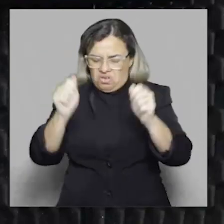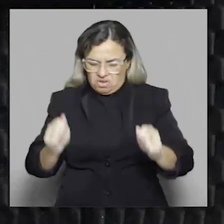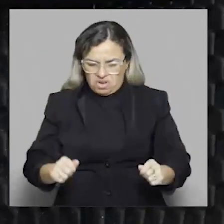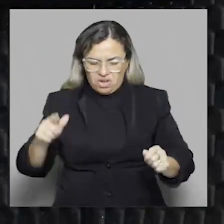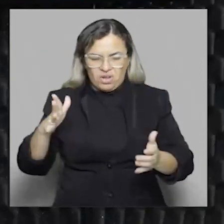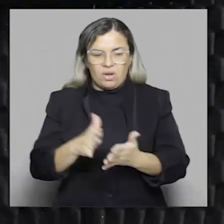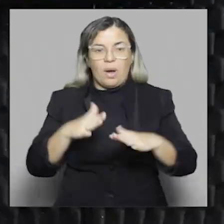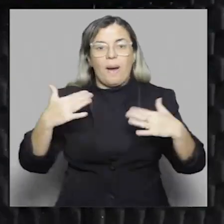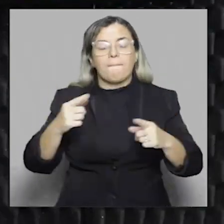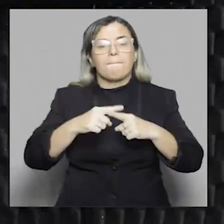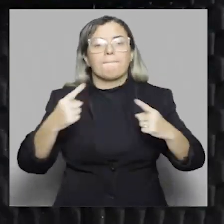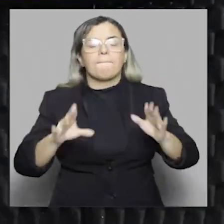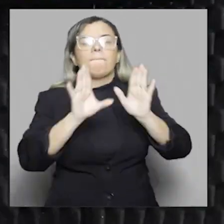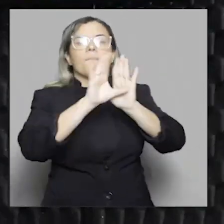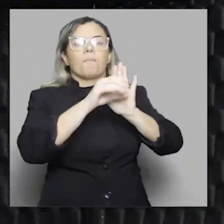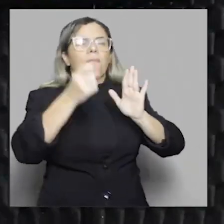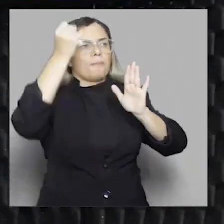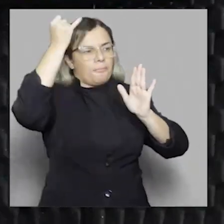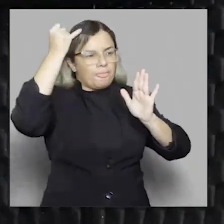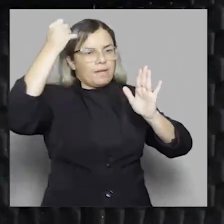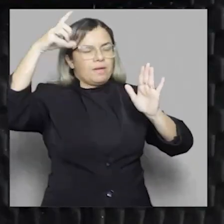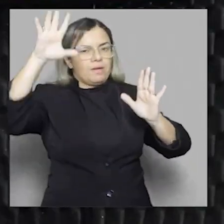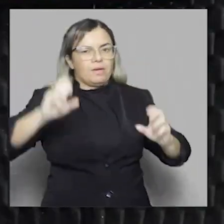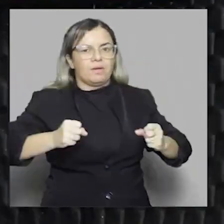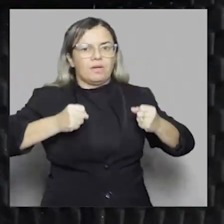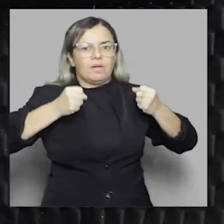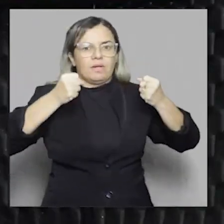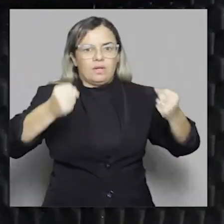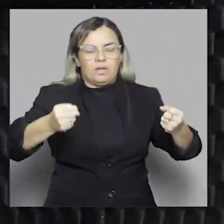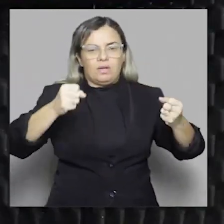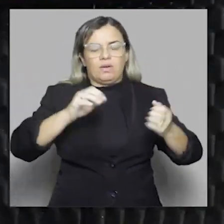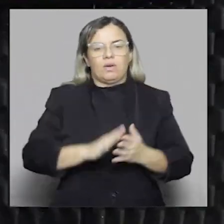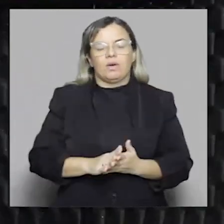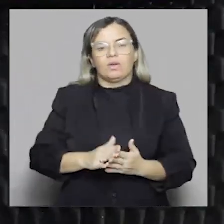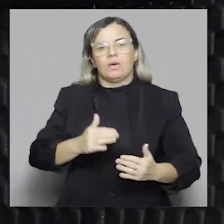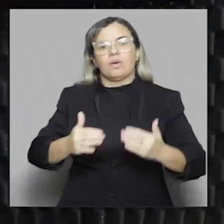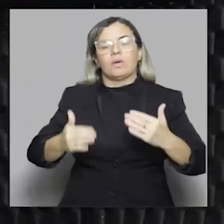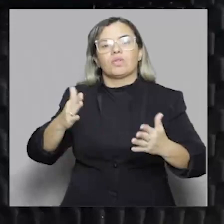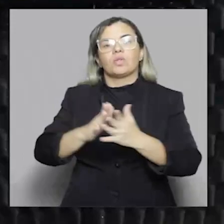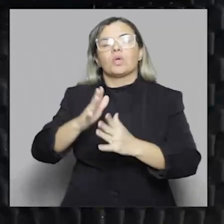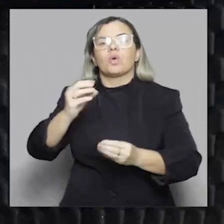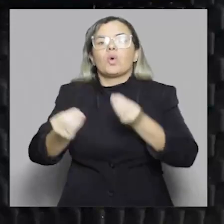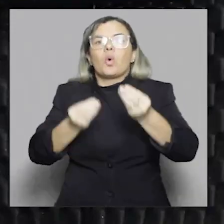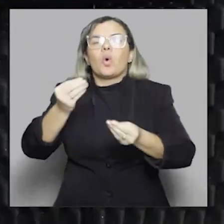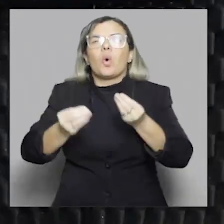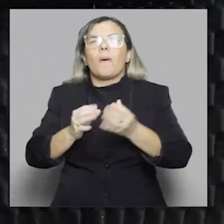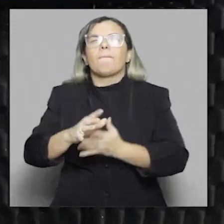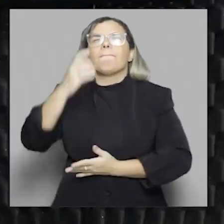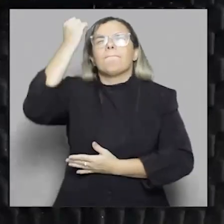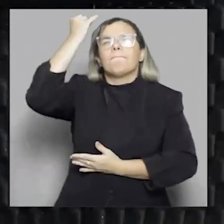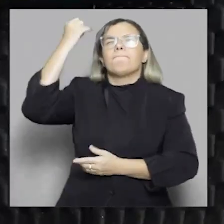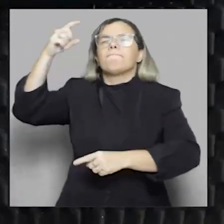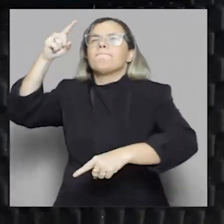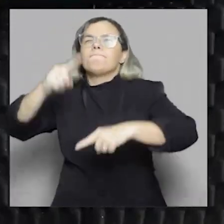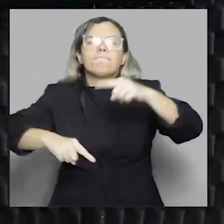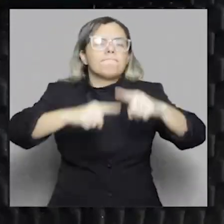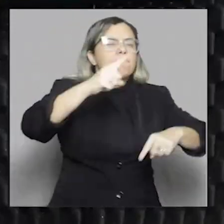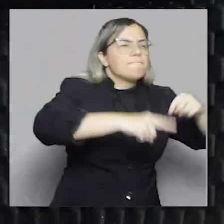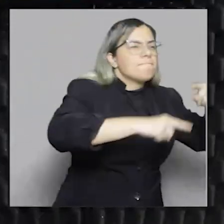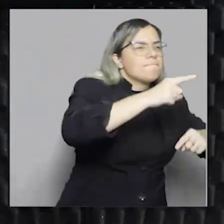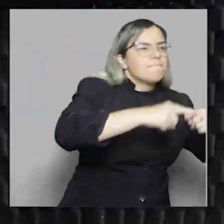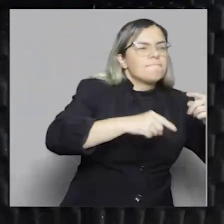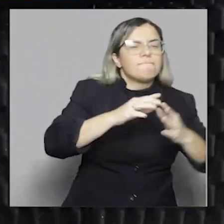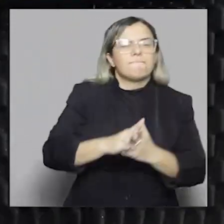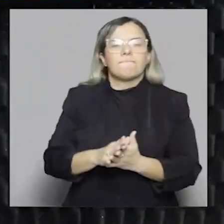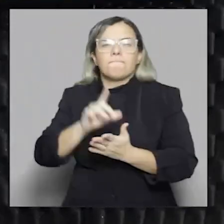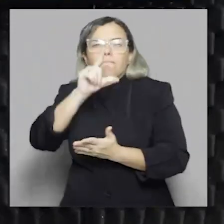teu conceito, a tua ideia pode ser corporificada na forma de objetos, na forma de colagens, na forma de montagens,